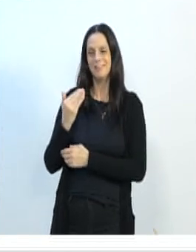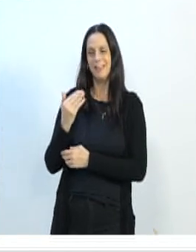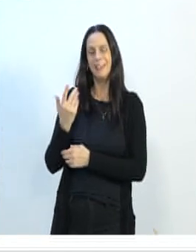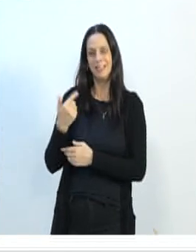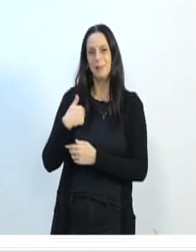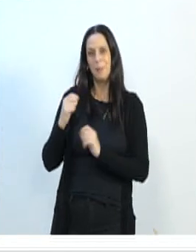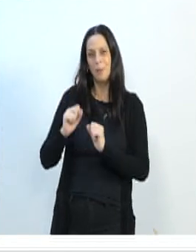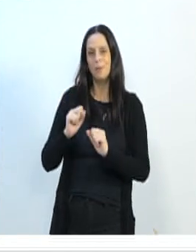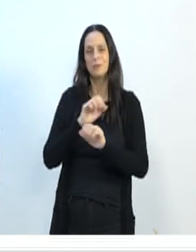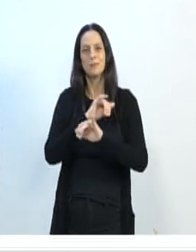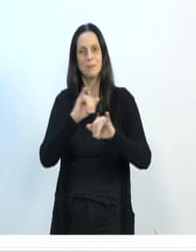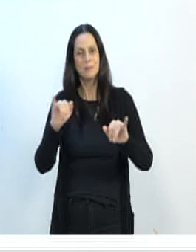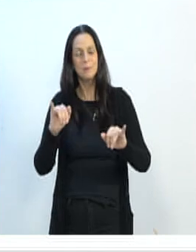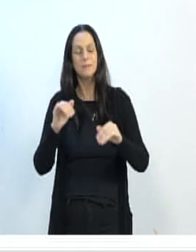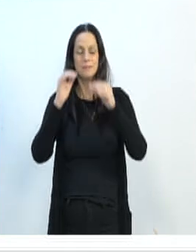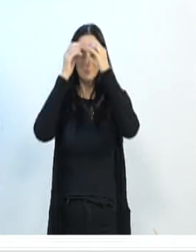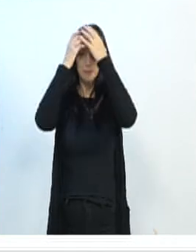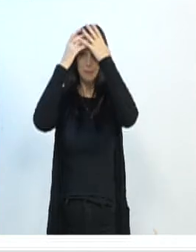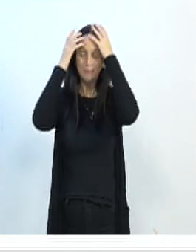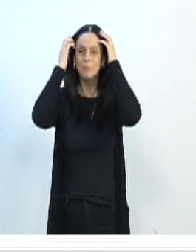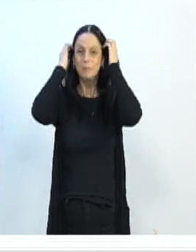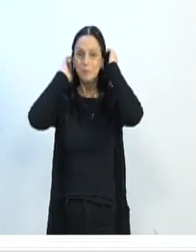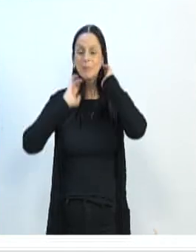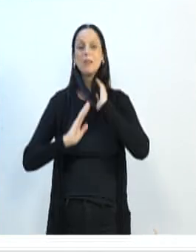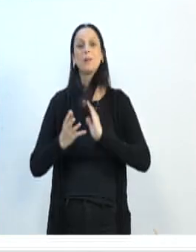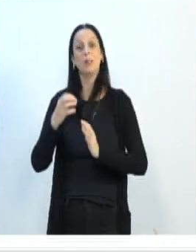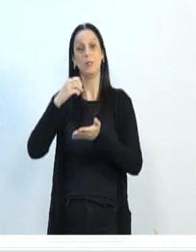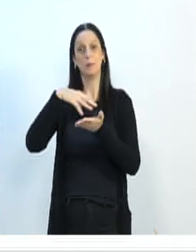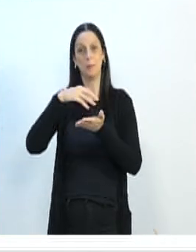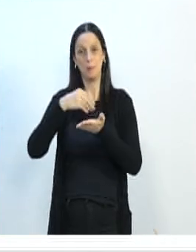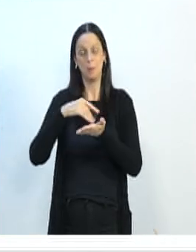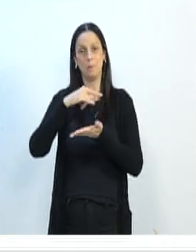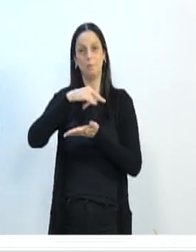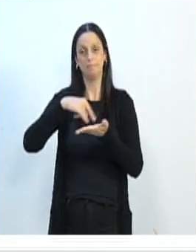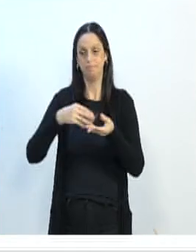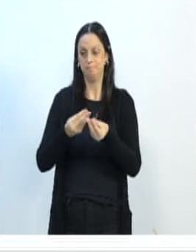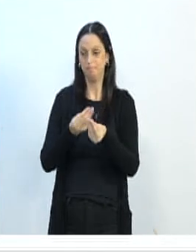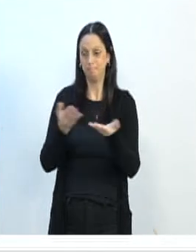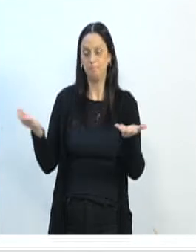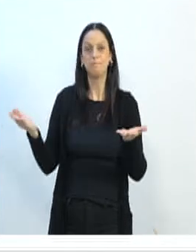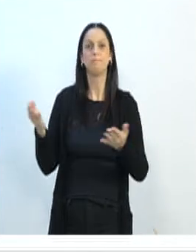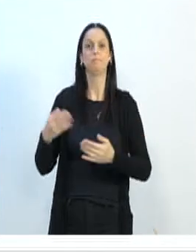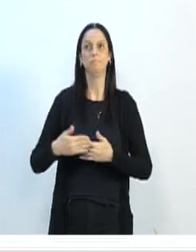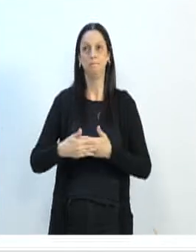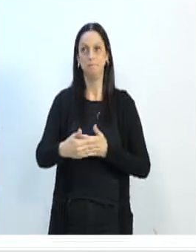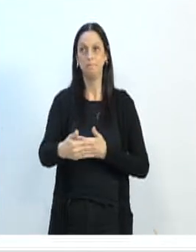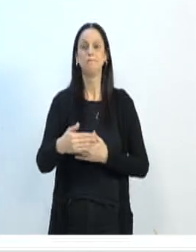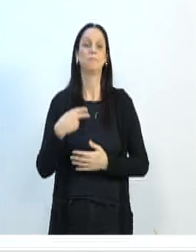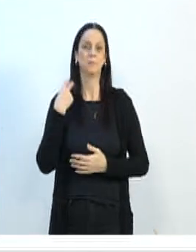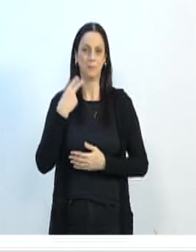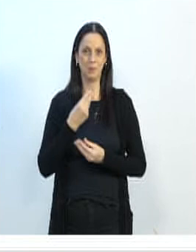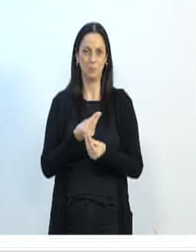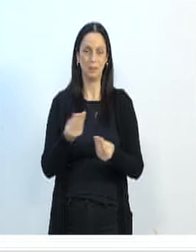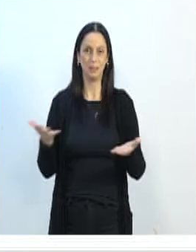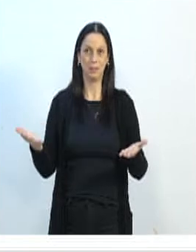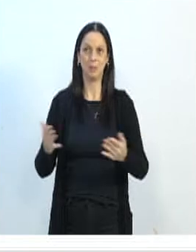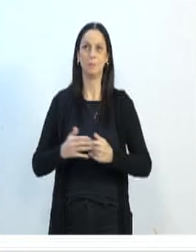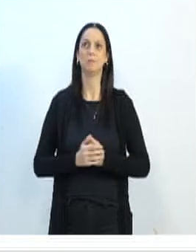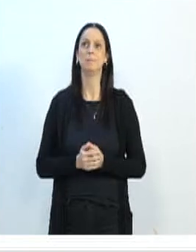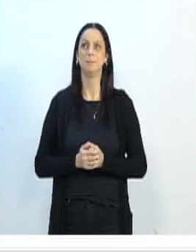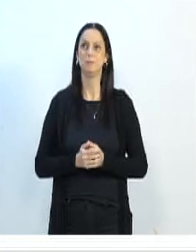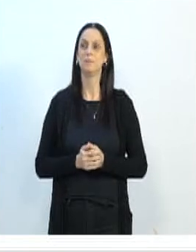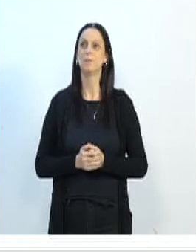apresentar um pedido. Cópia desse documento estará nas mãos dos senhores da mesa nos próximos momentos. Vamos a